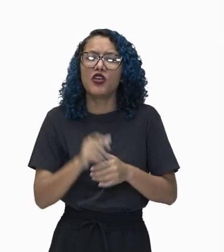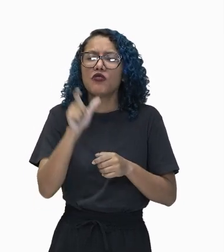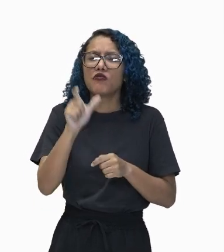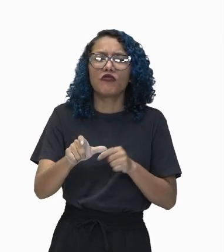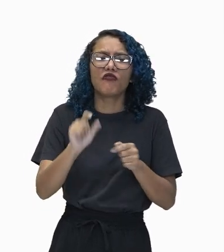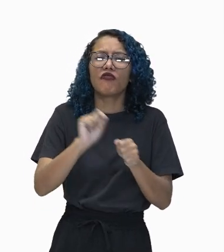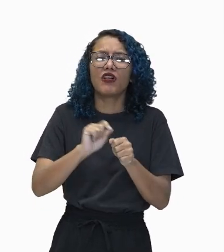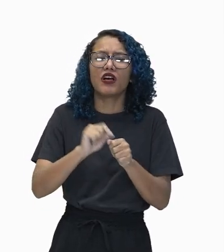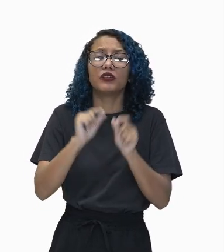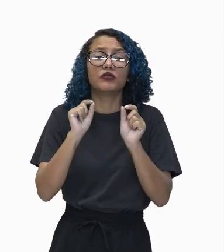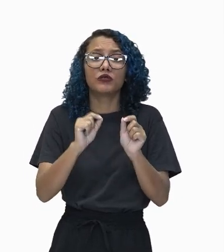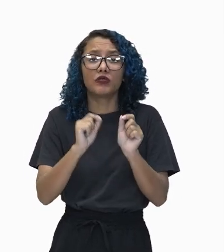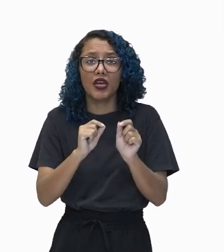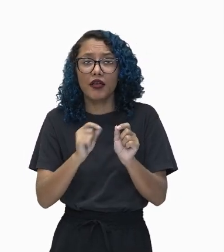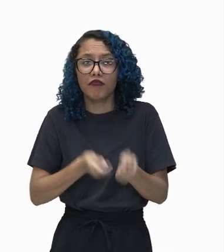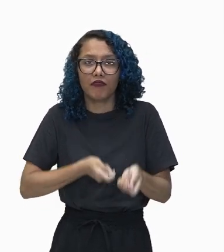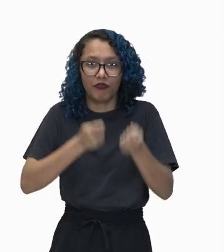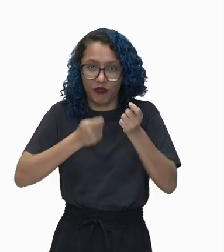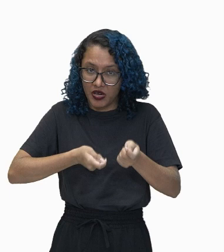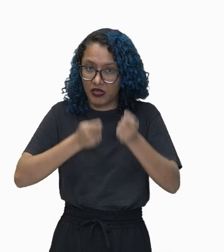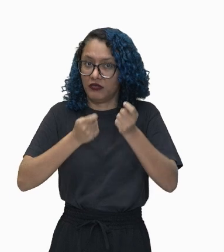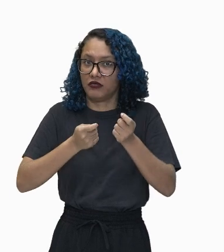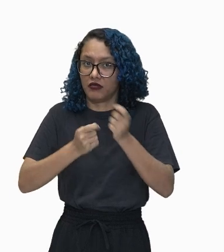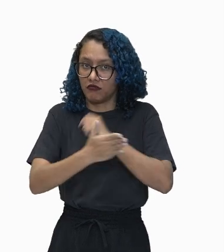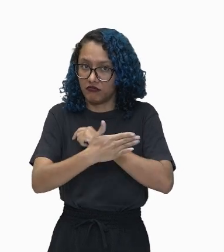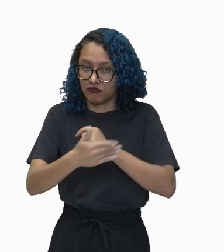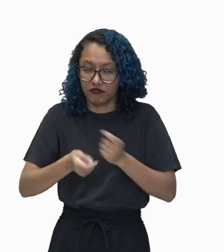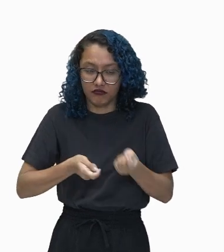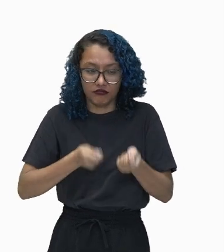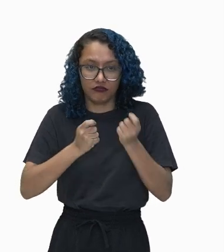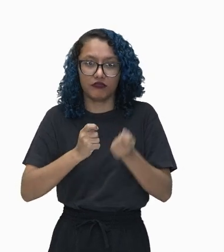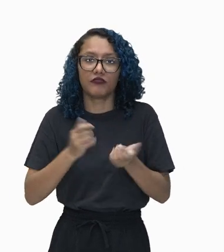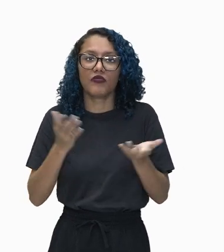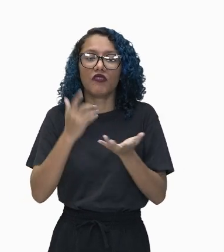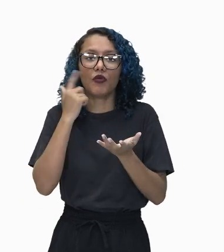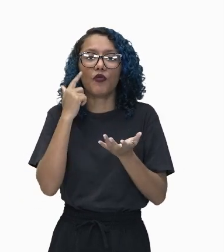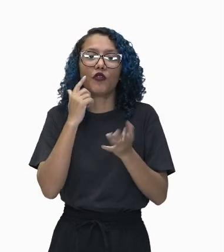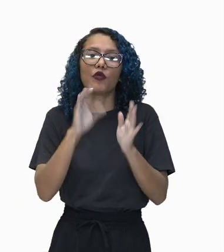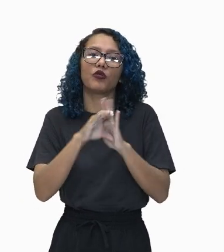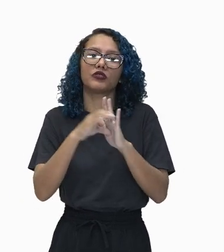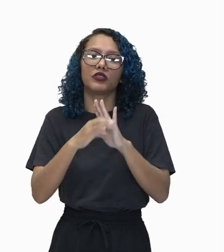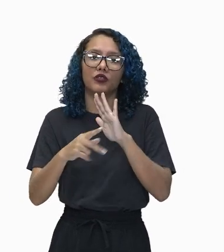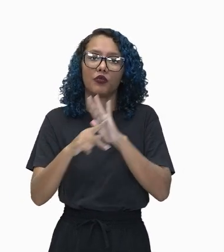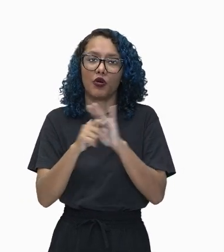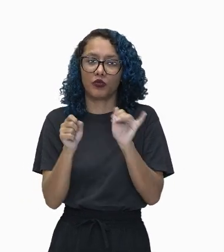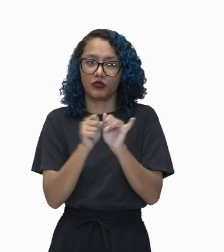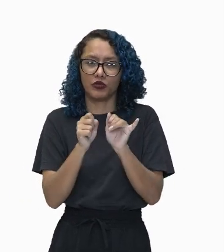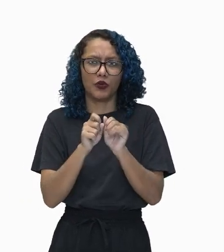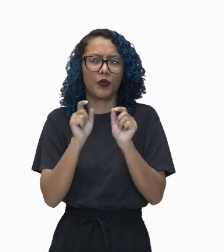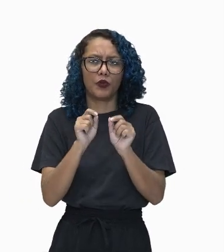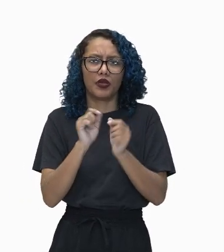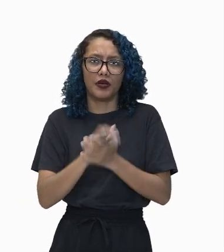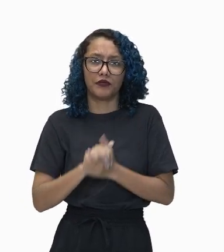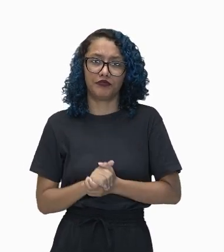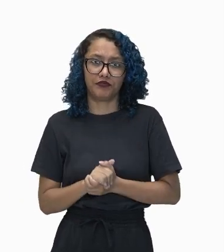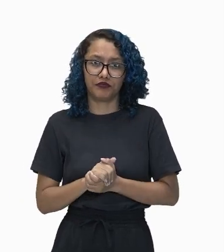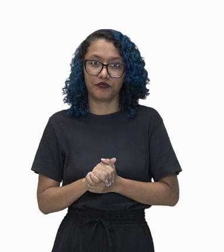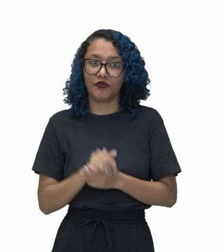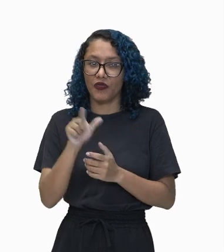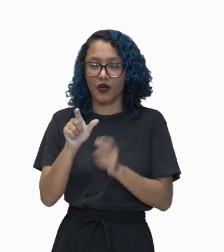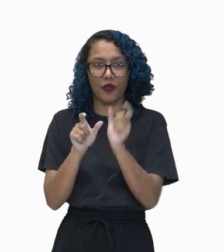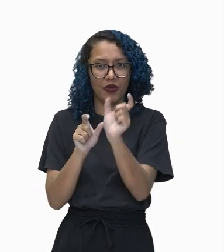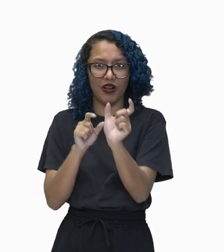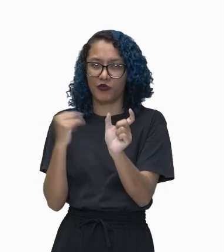temos o sujeito. Vamos aí então conceituar o sujeito de uma oração? Sujeito é um dos termos essenciais